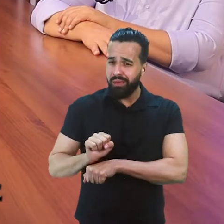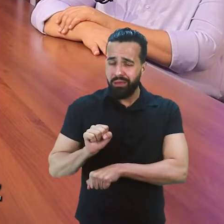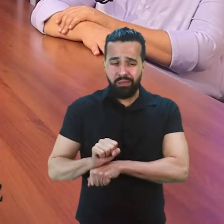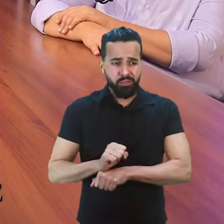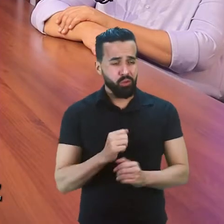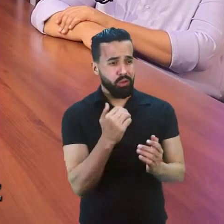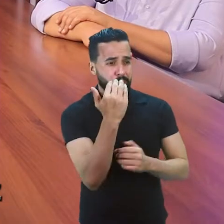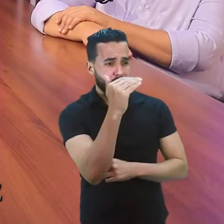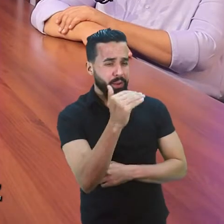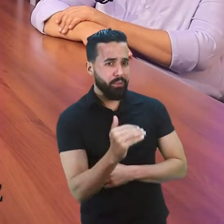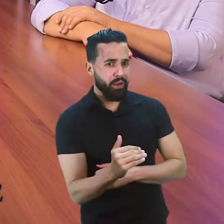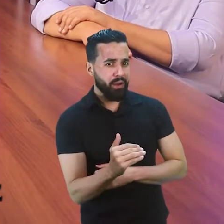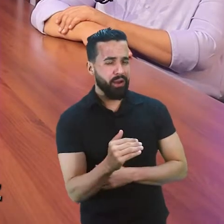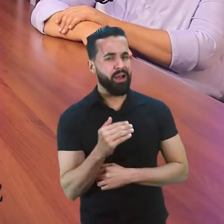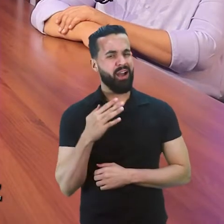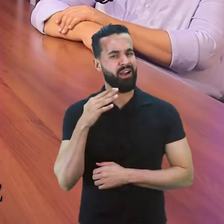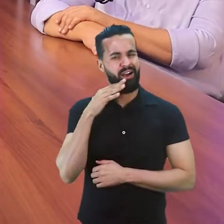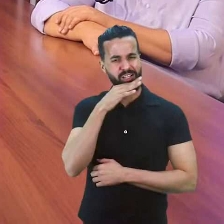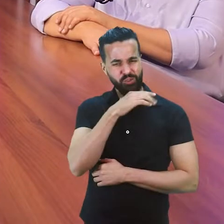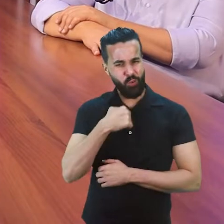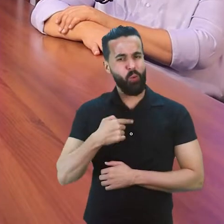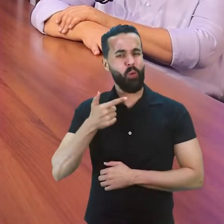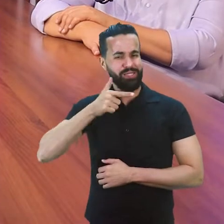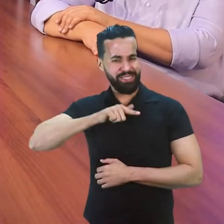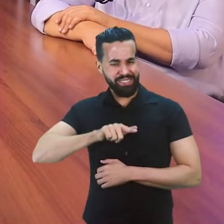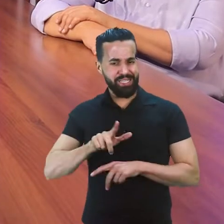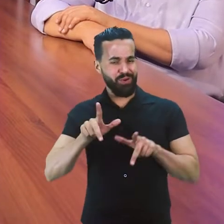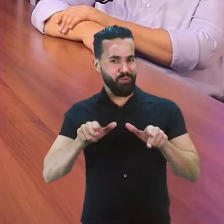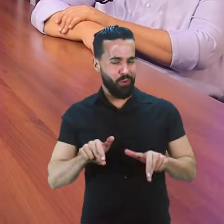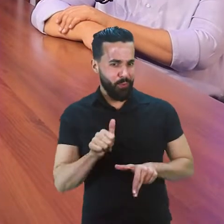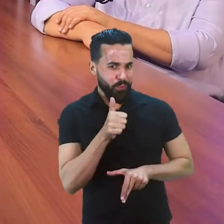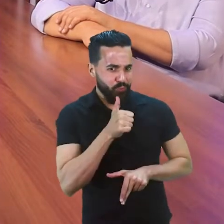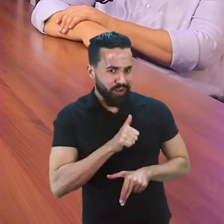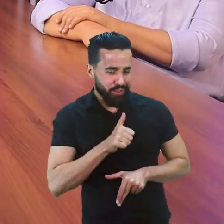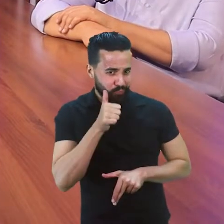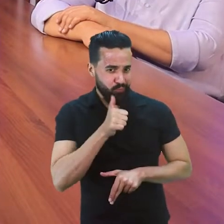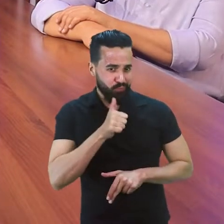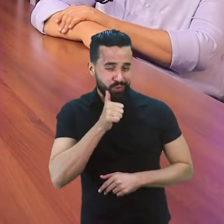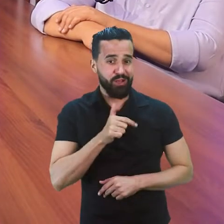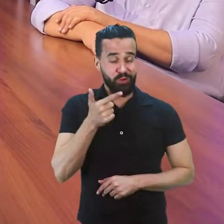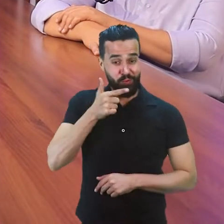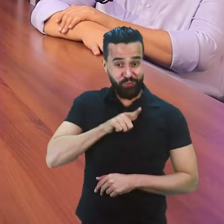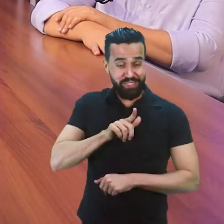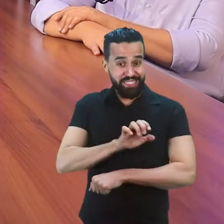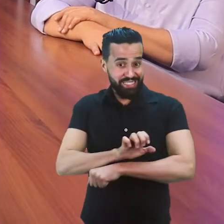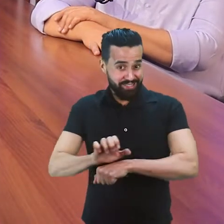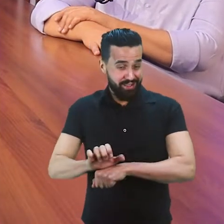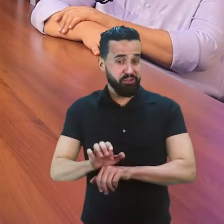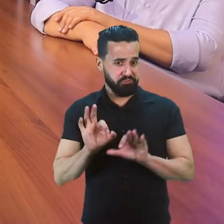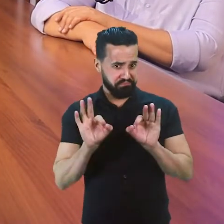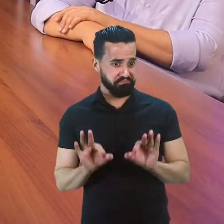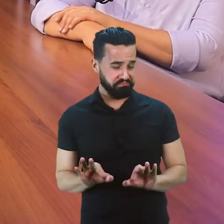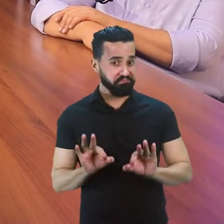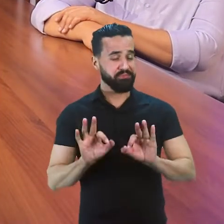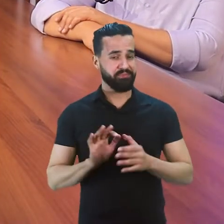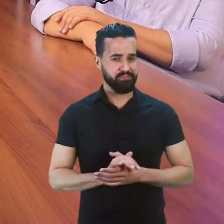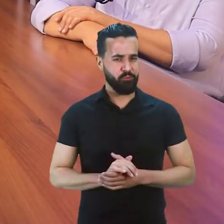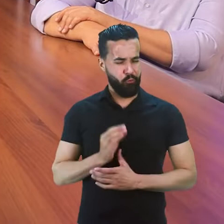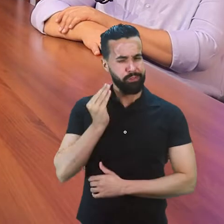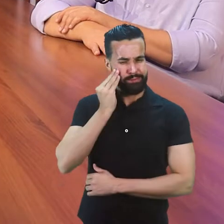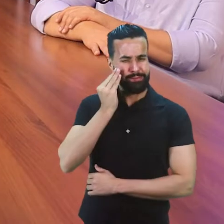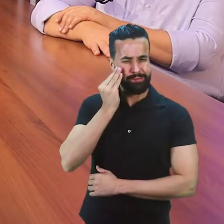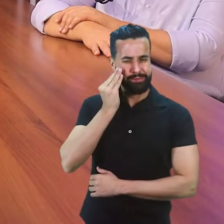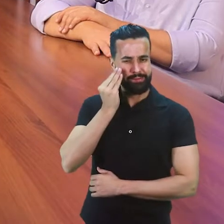eu acho que eu dou conta de fazer tudo como a estagiária faz, né? Se for para fazer o estágio de direito mesmo, né? E